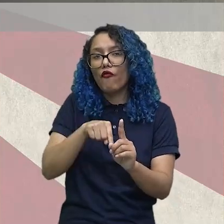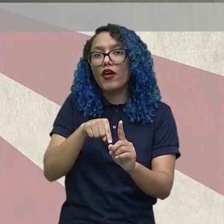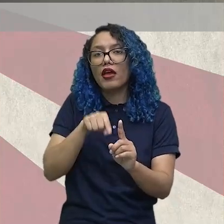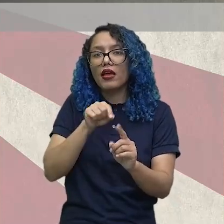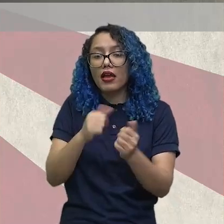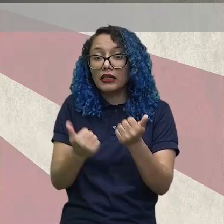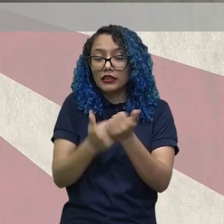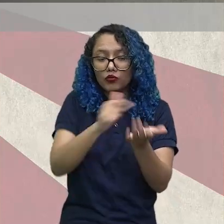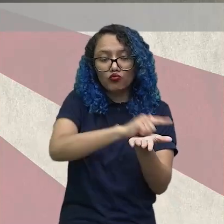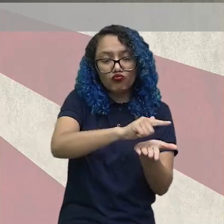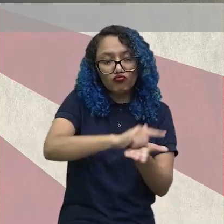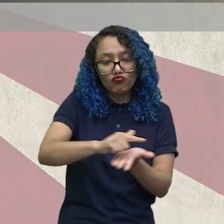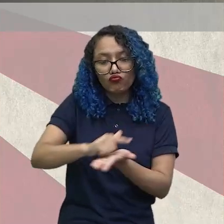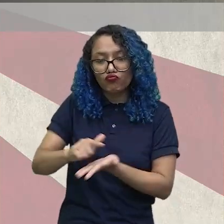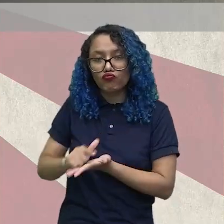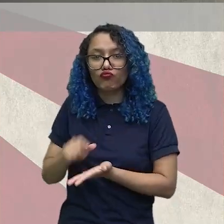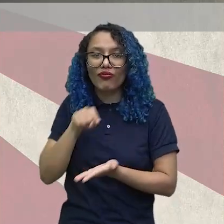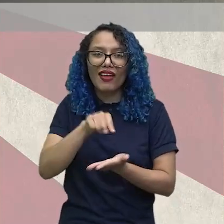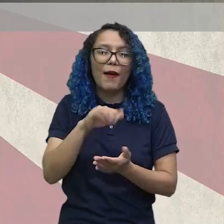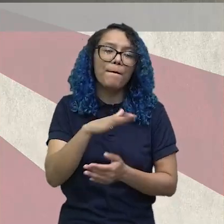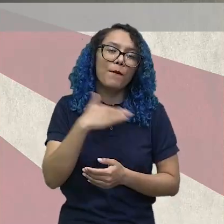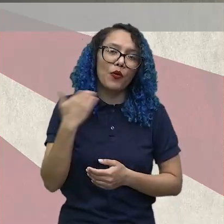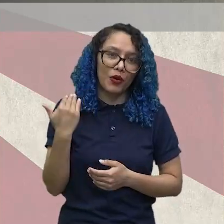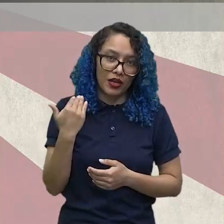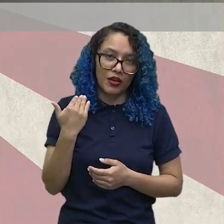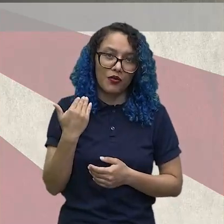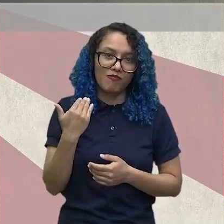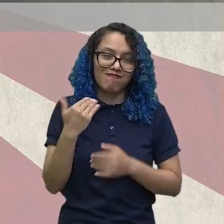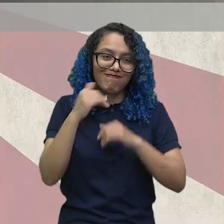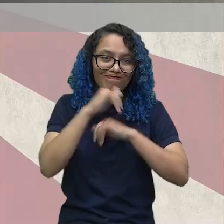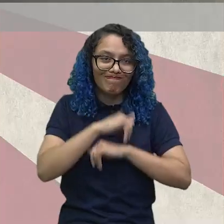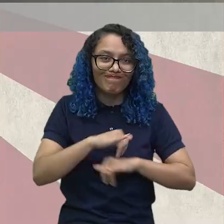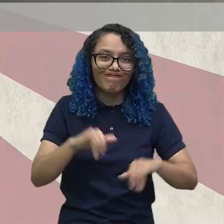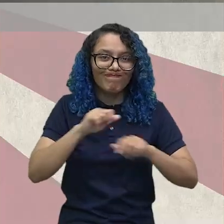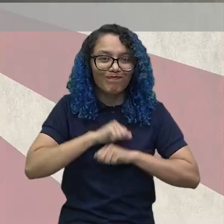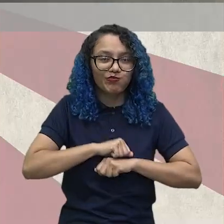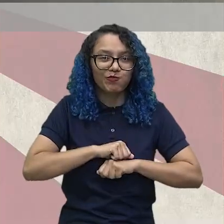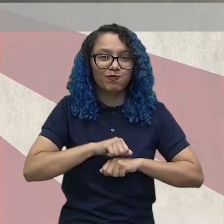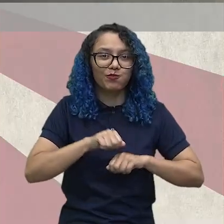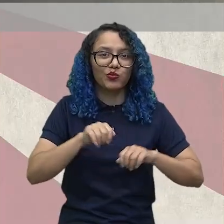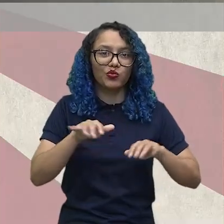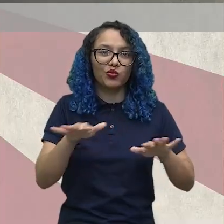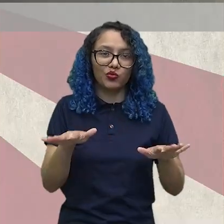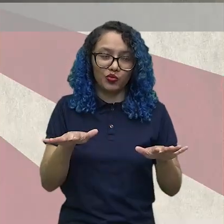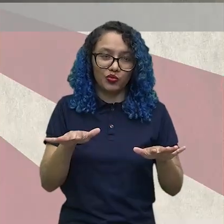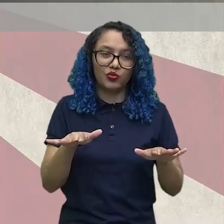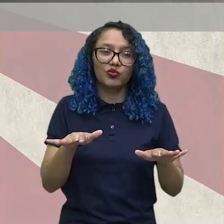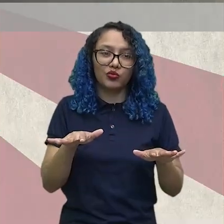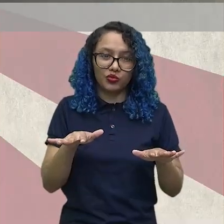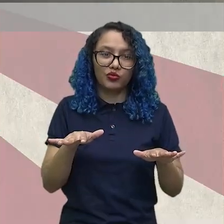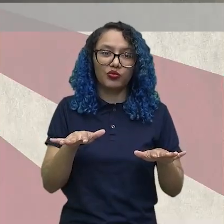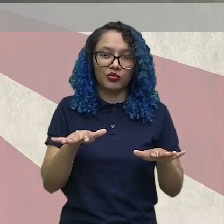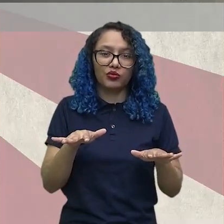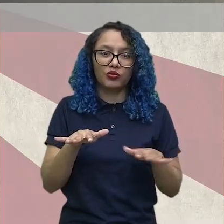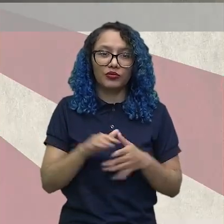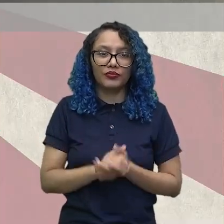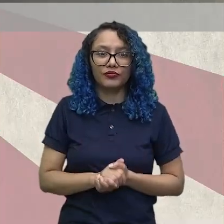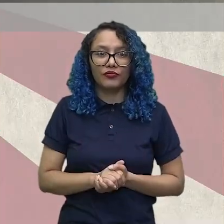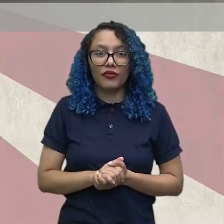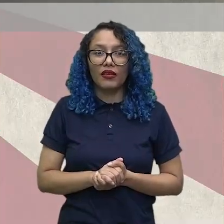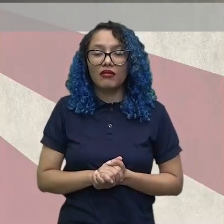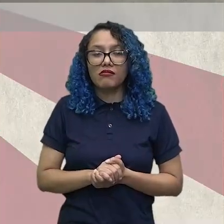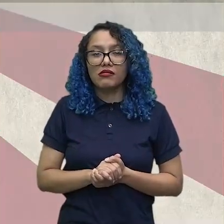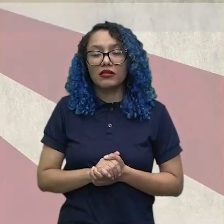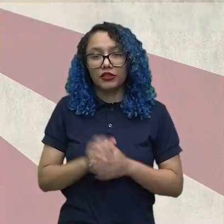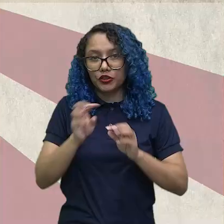era assistente de limpeza e essa notícia acabou tomando uma grande proporção no Correio Brasiliense.